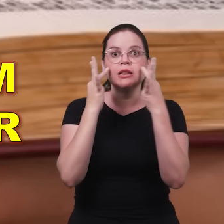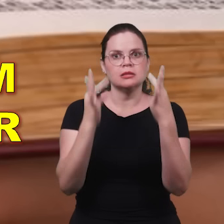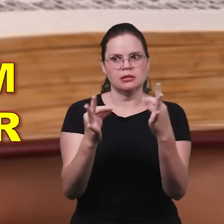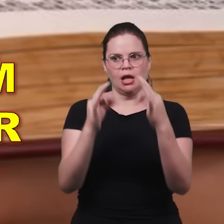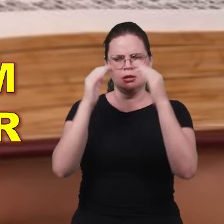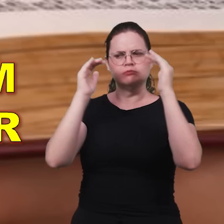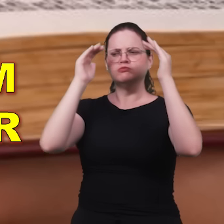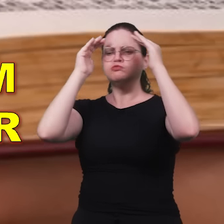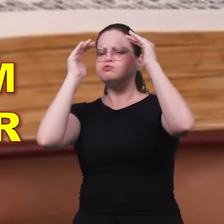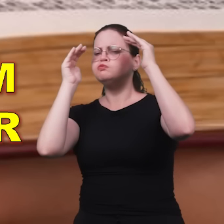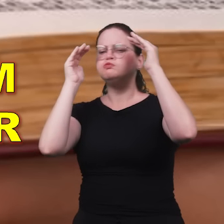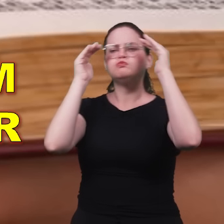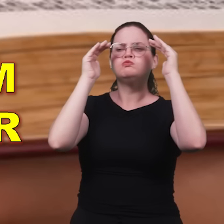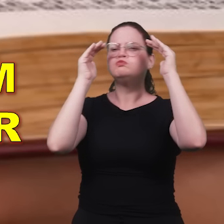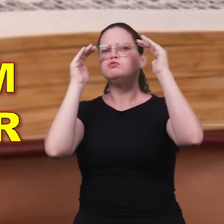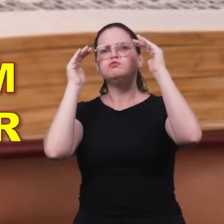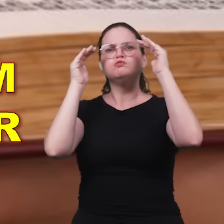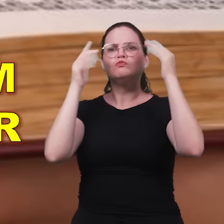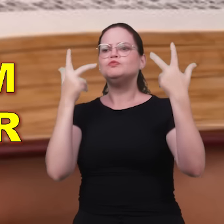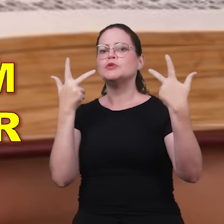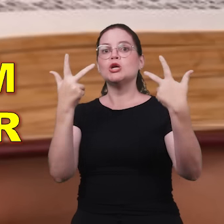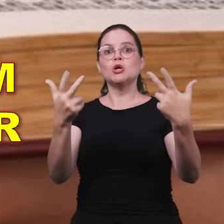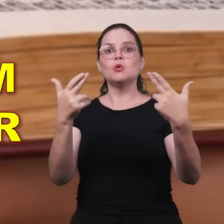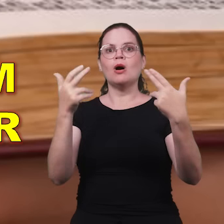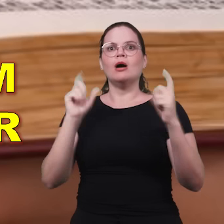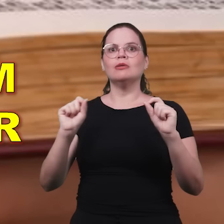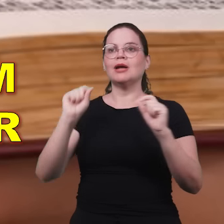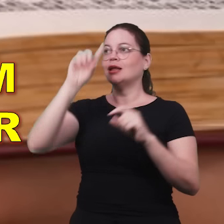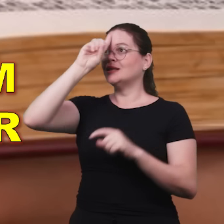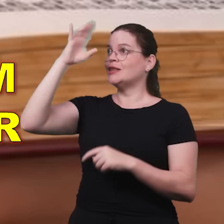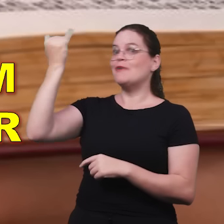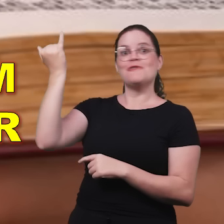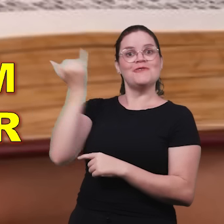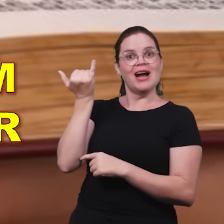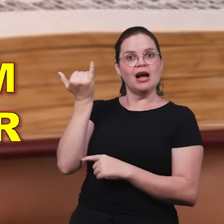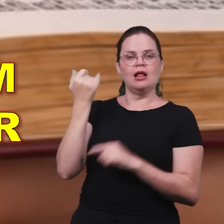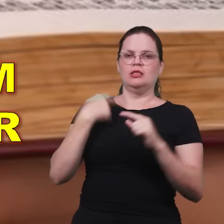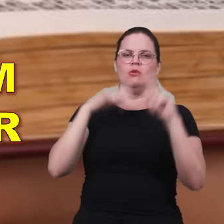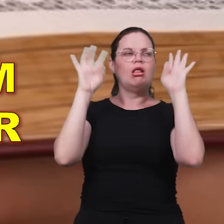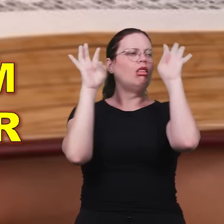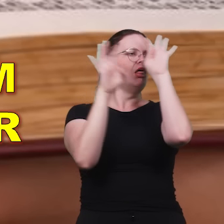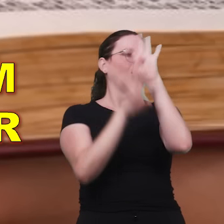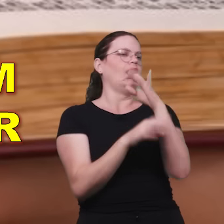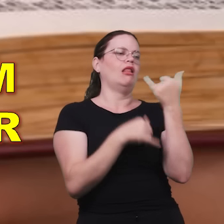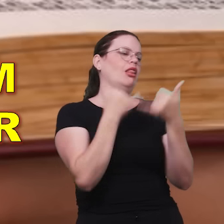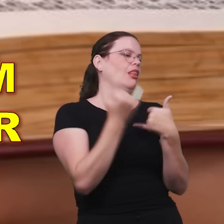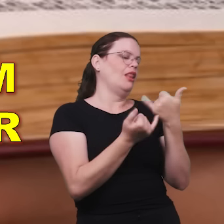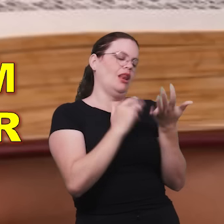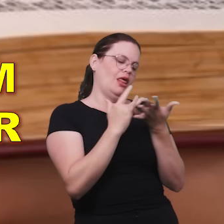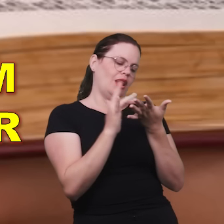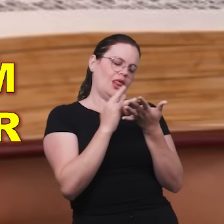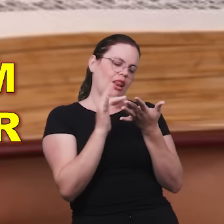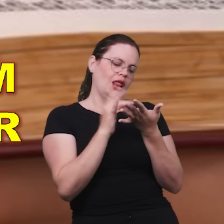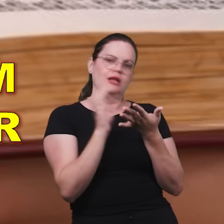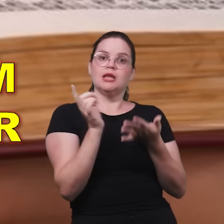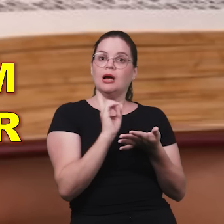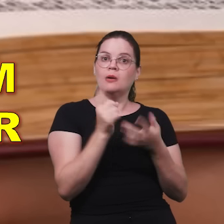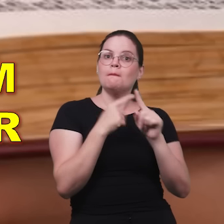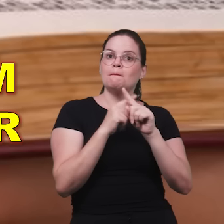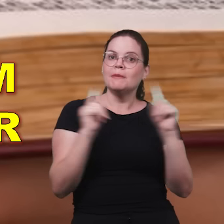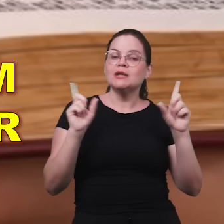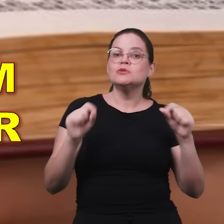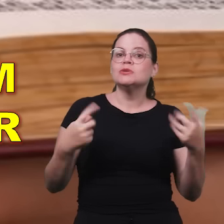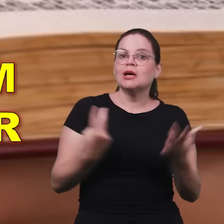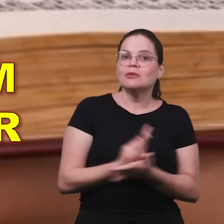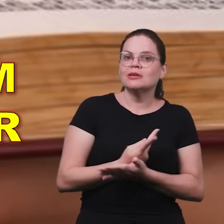atentas, obedientes, como Miriam foi. Crianças que não ficam distraídas, mas escolhem fazer